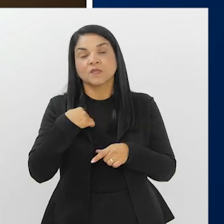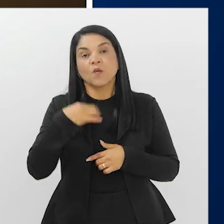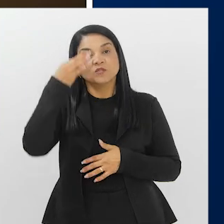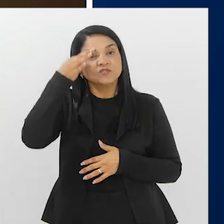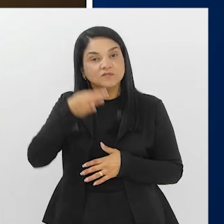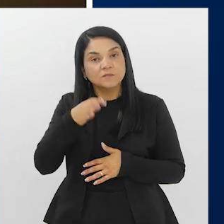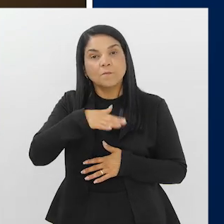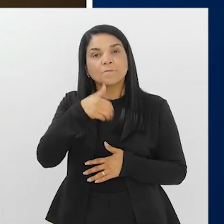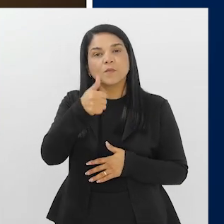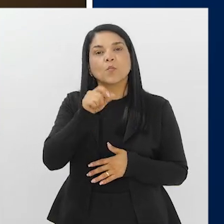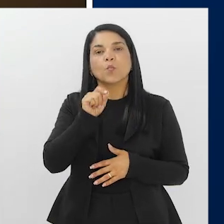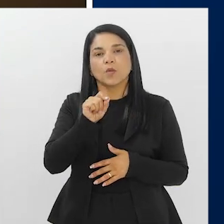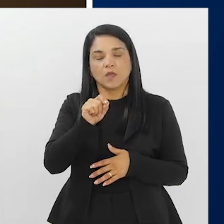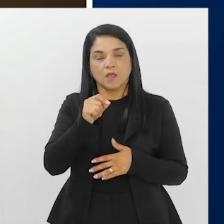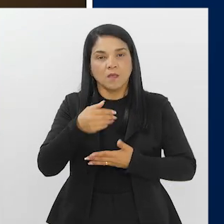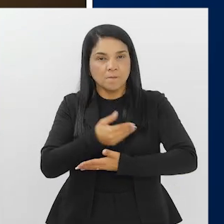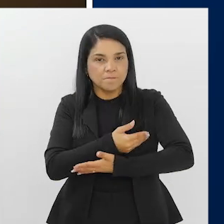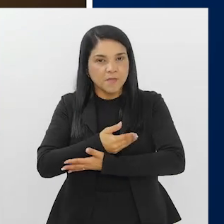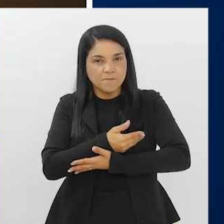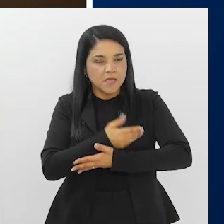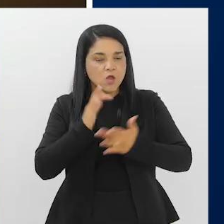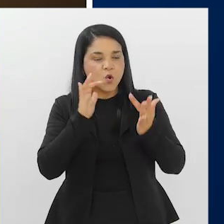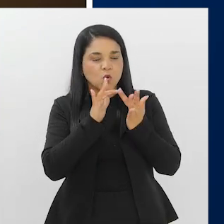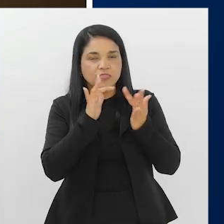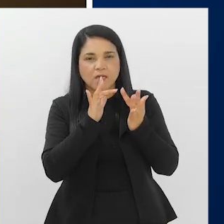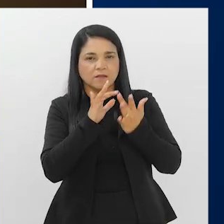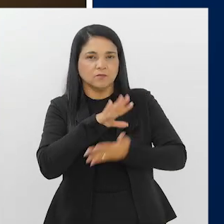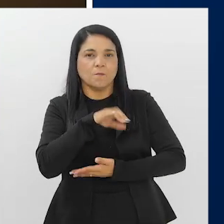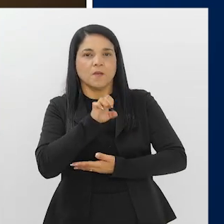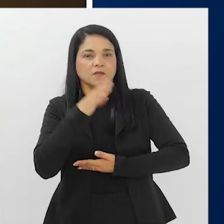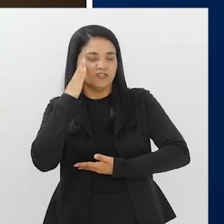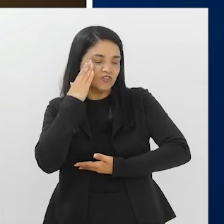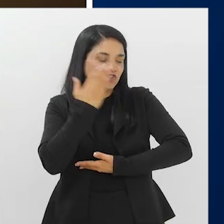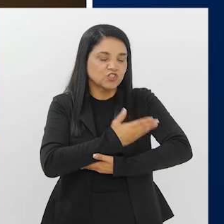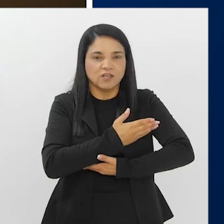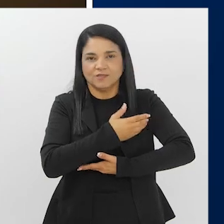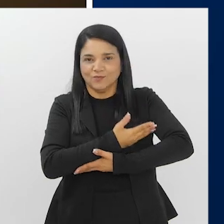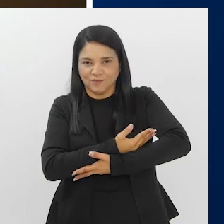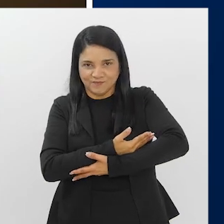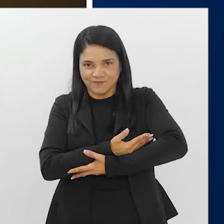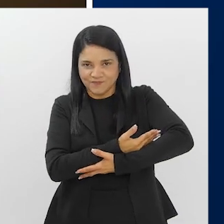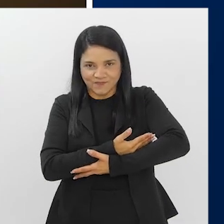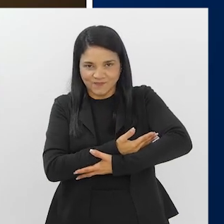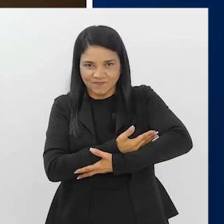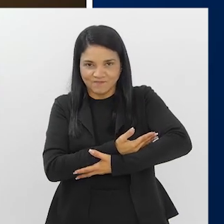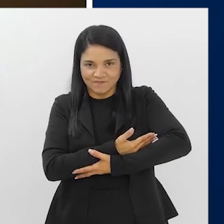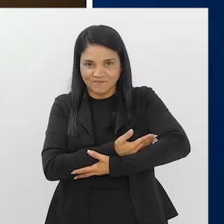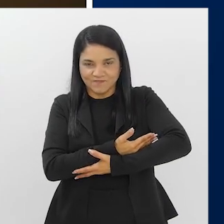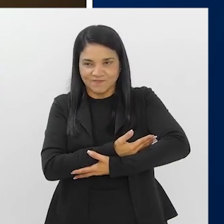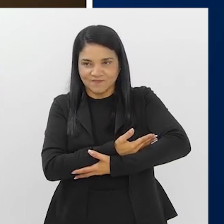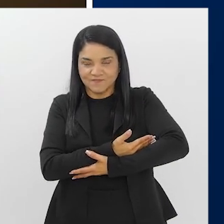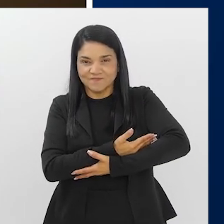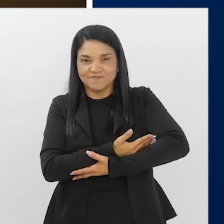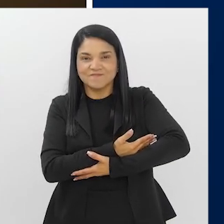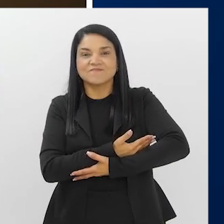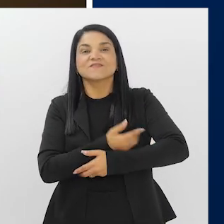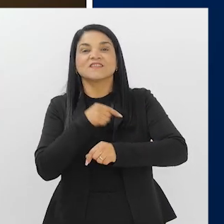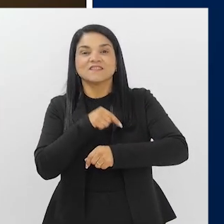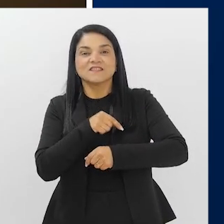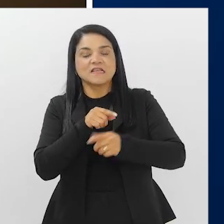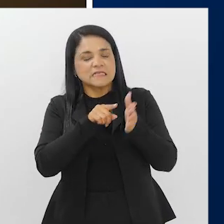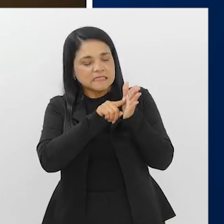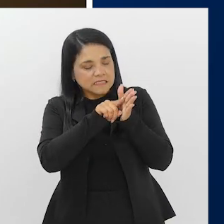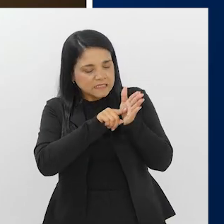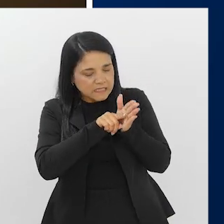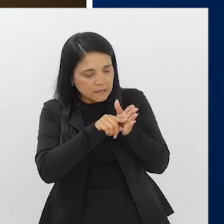que o melhor hoje é o bebê ir direto para esse contato, tá? E aí, indo direto para esse contato, a